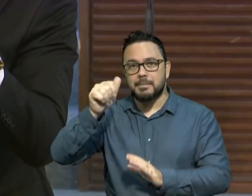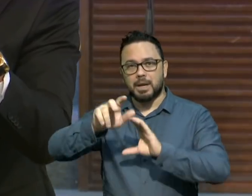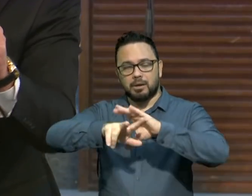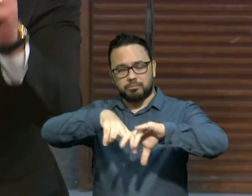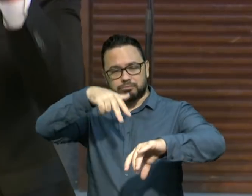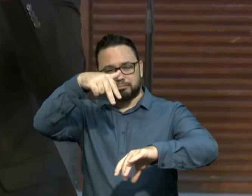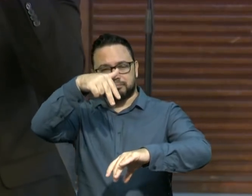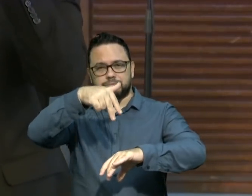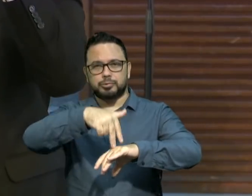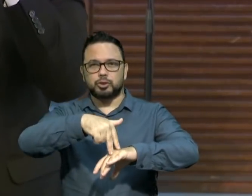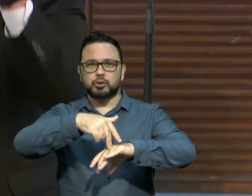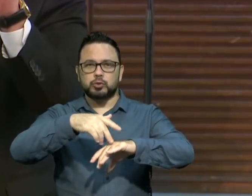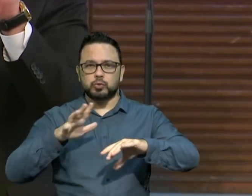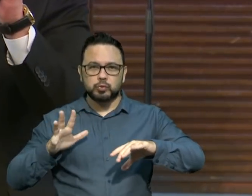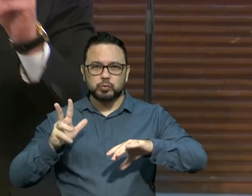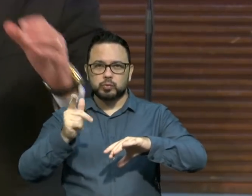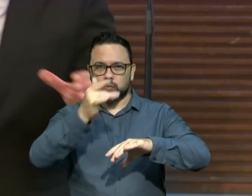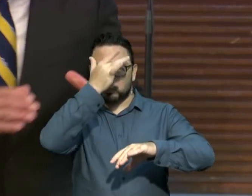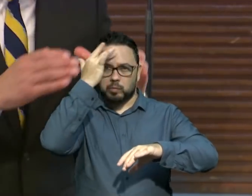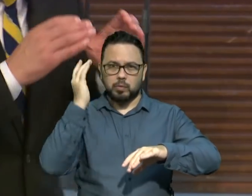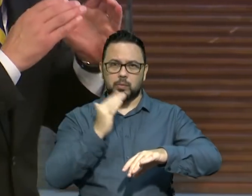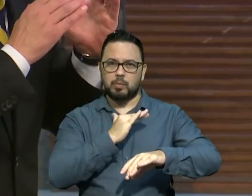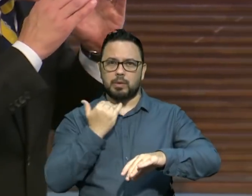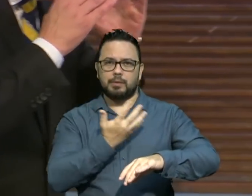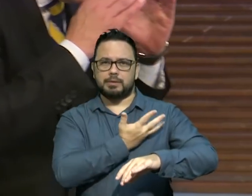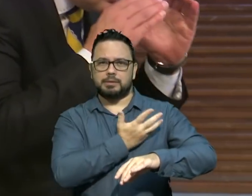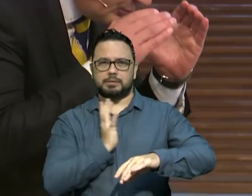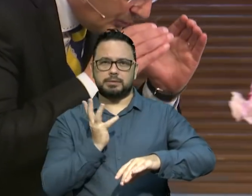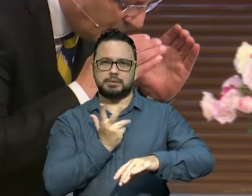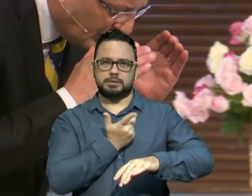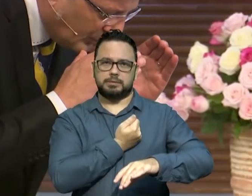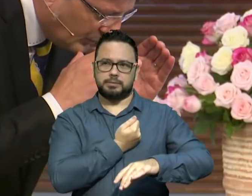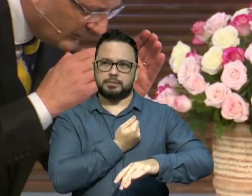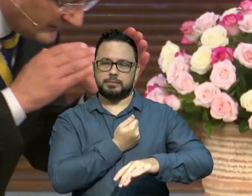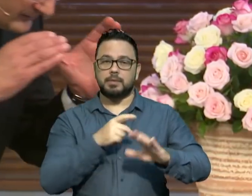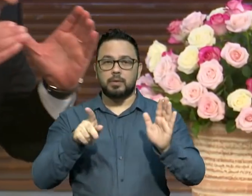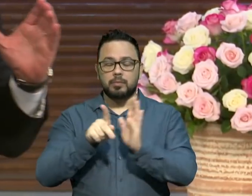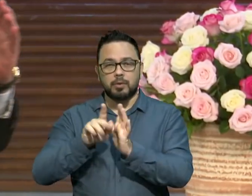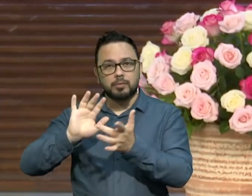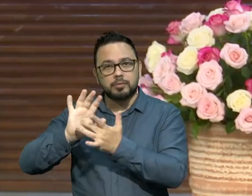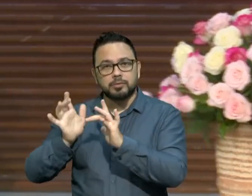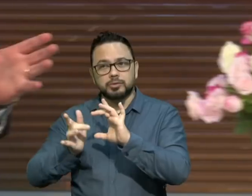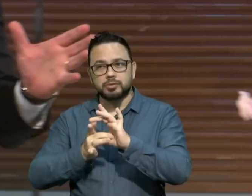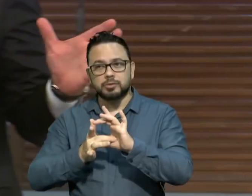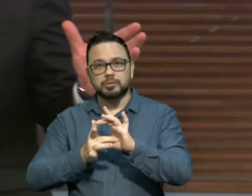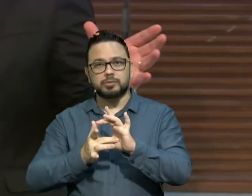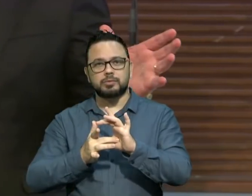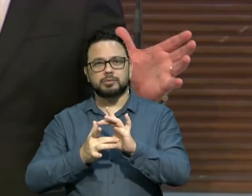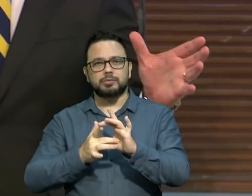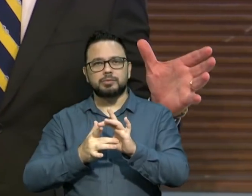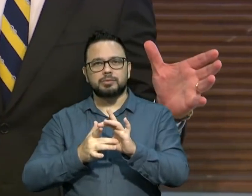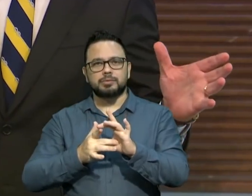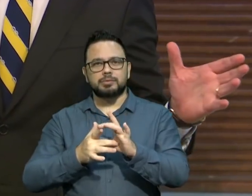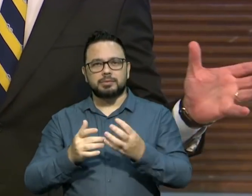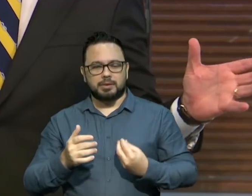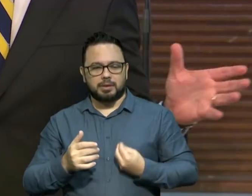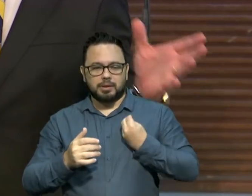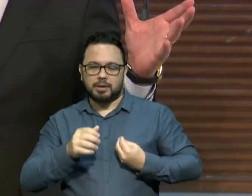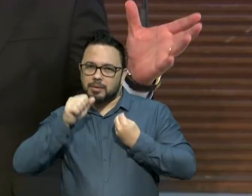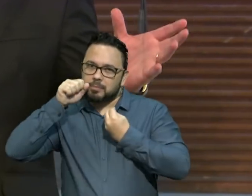ressurreição a ressurreição para a vida Jesus no seu campo